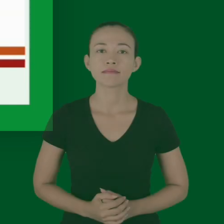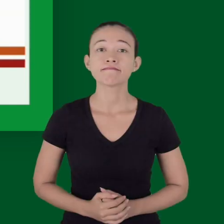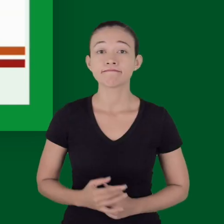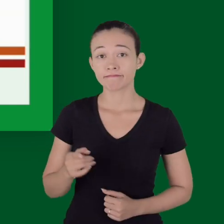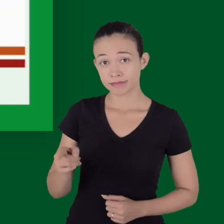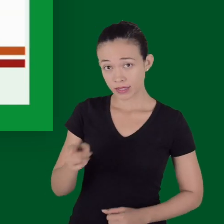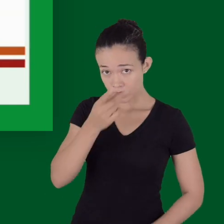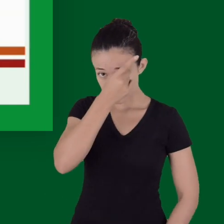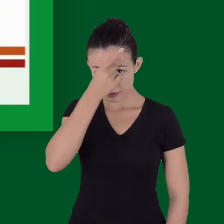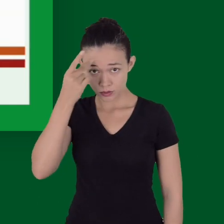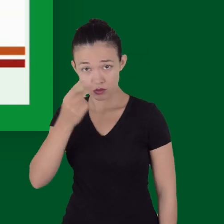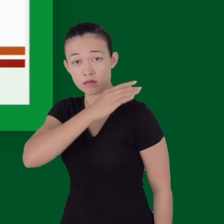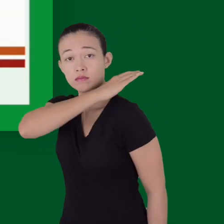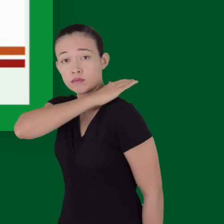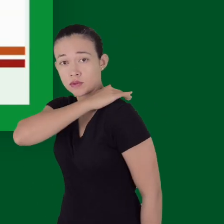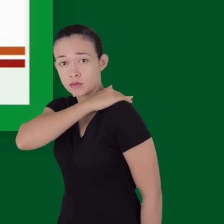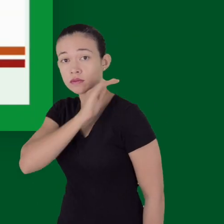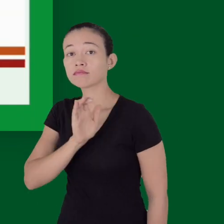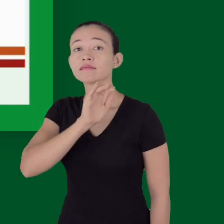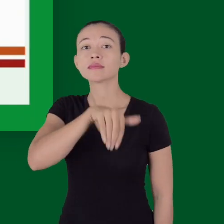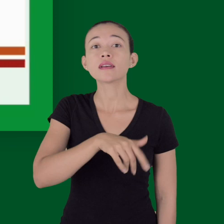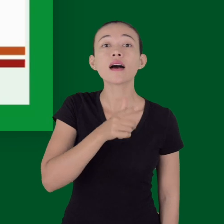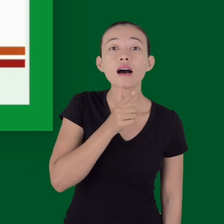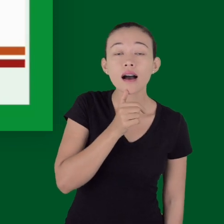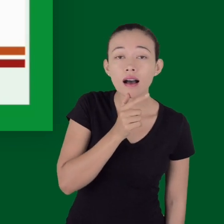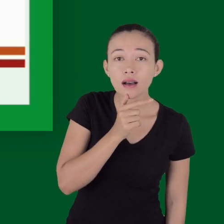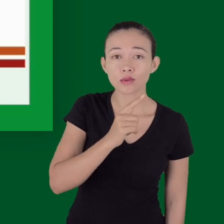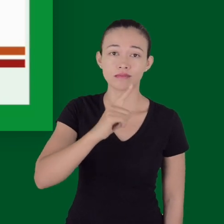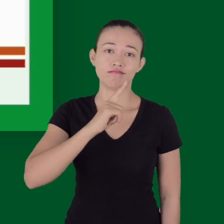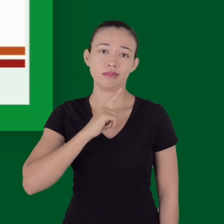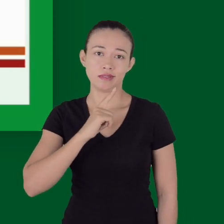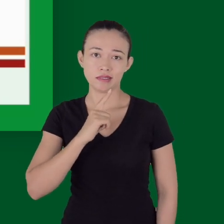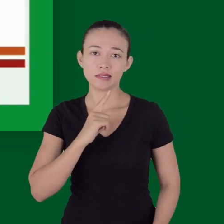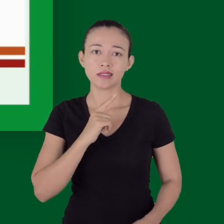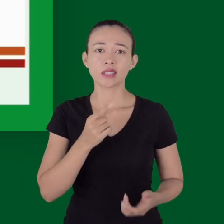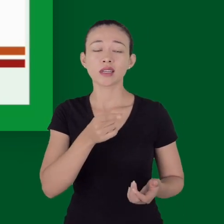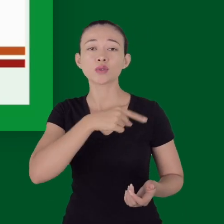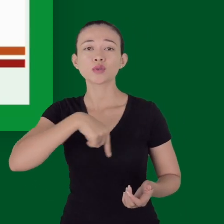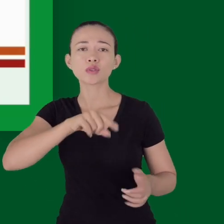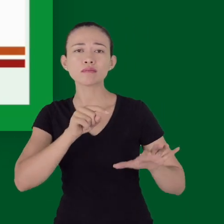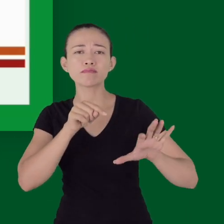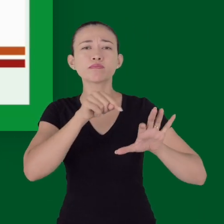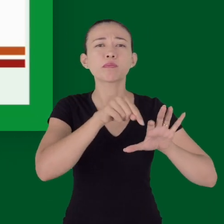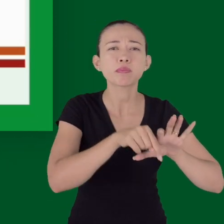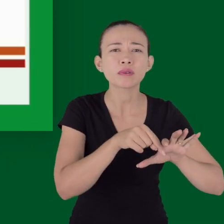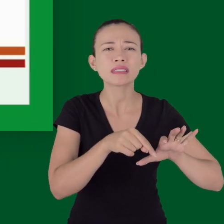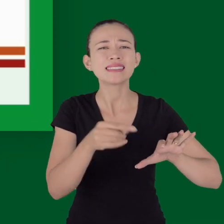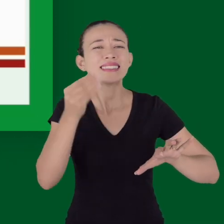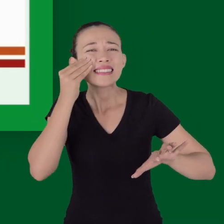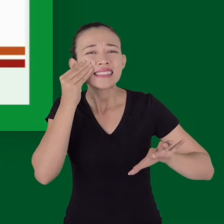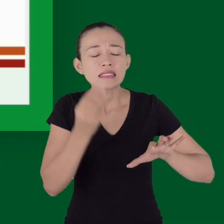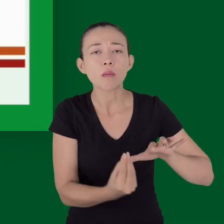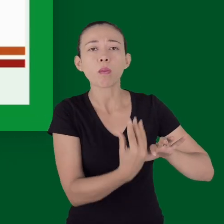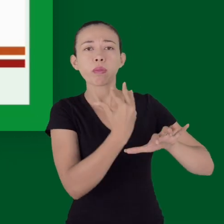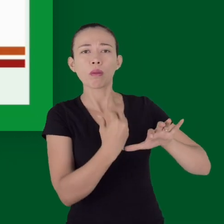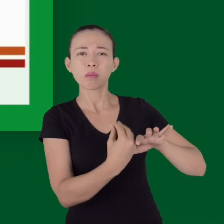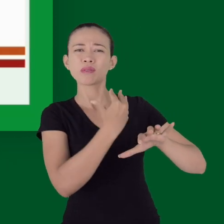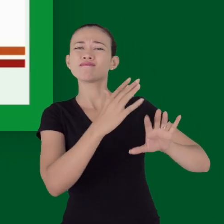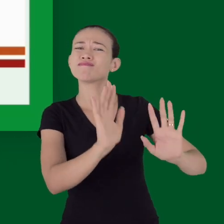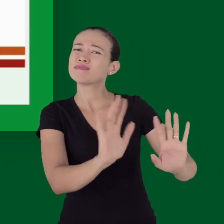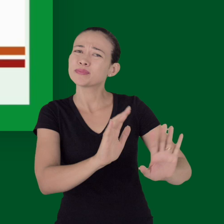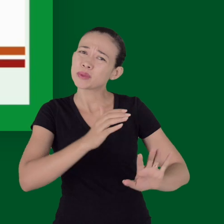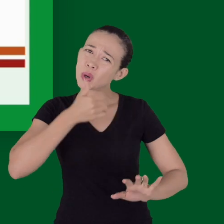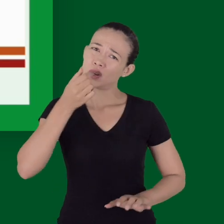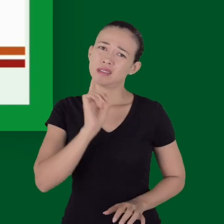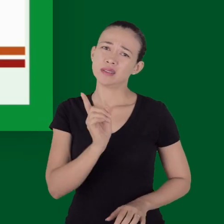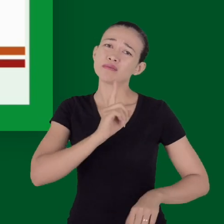Então, quais são as recomendações gerais frente a um quadro de uma vítima de afogamento, né? A gente não deve desperdiçar